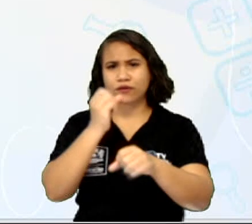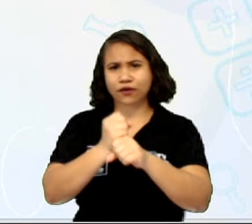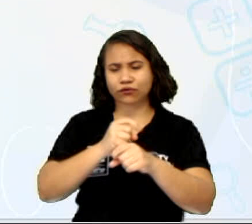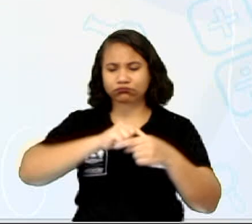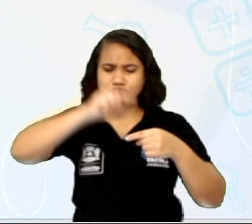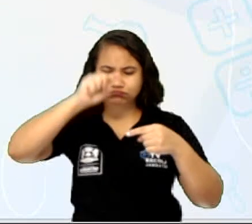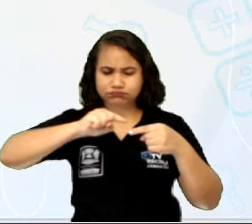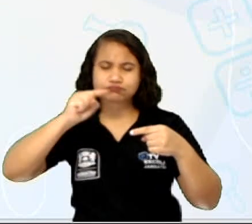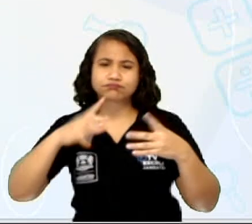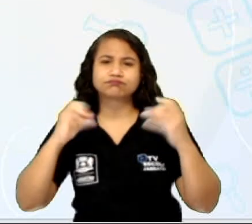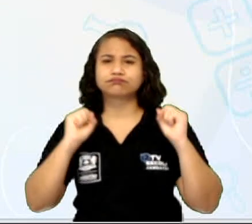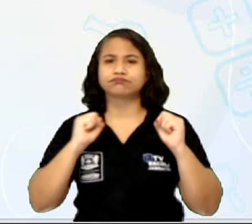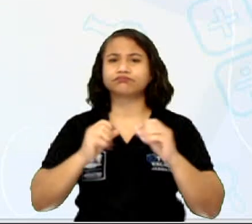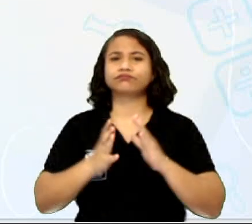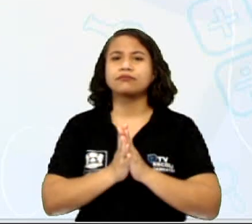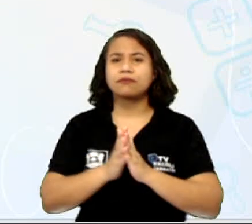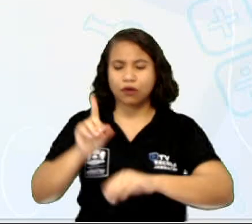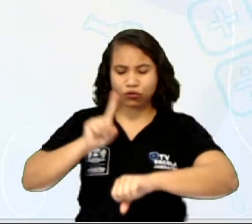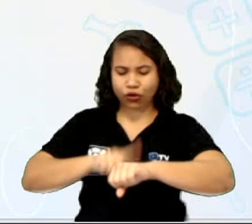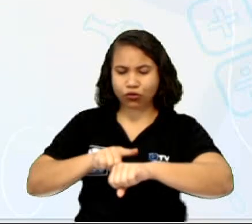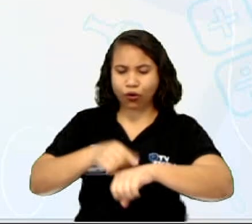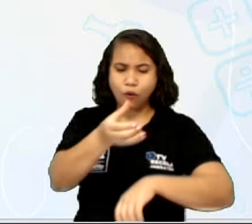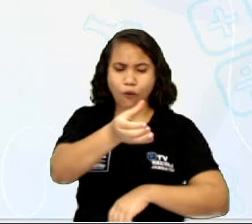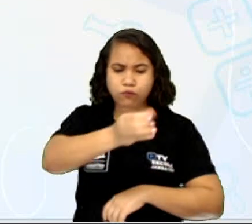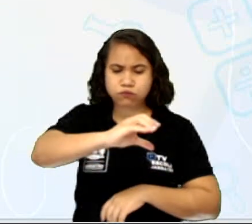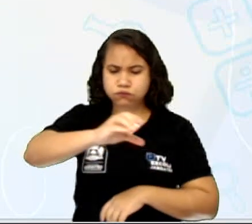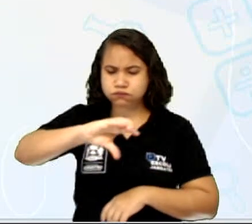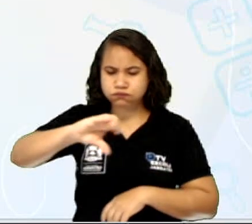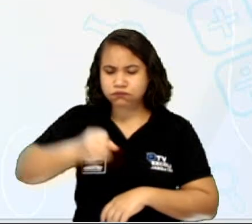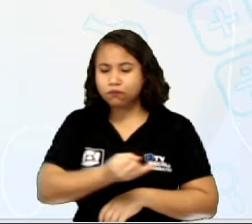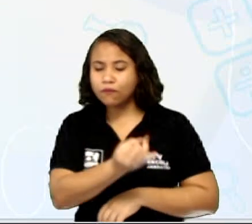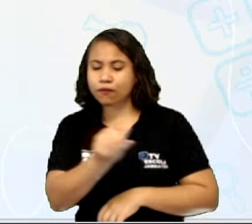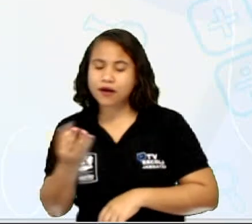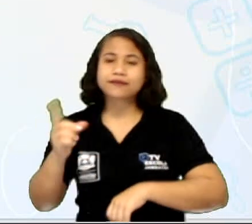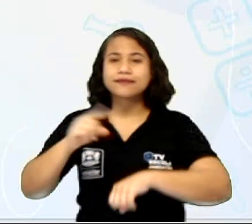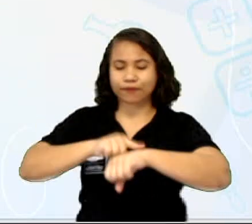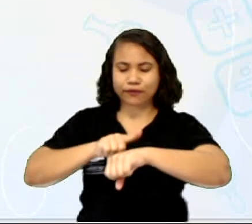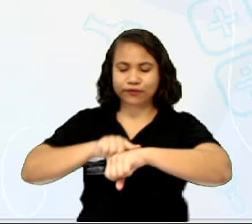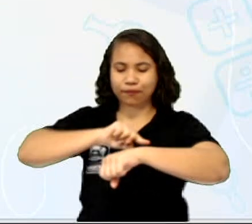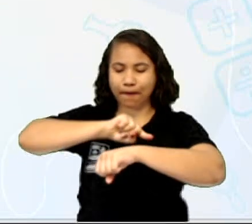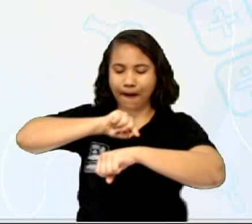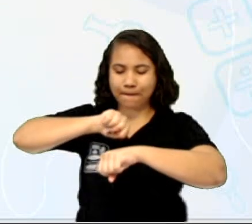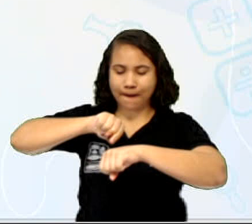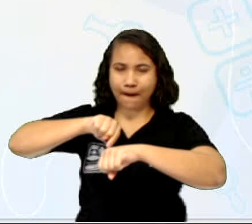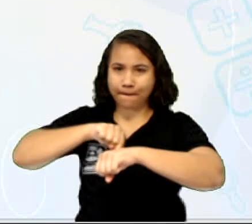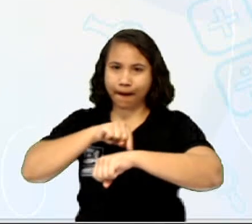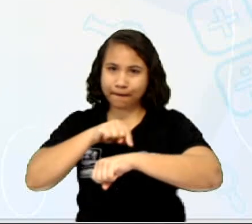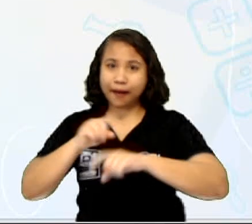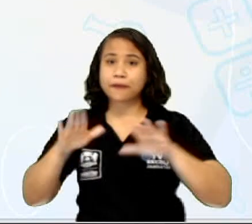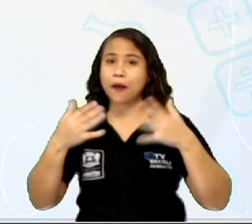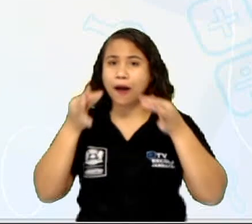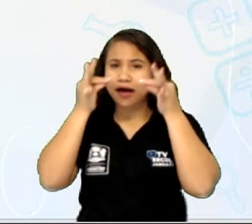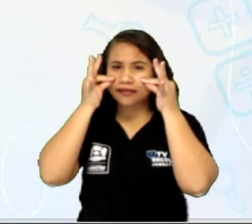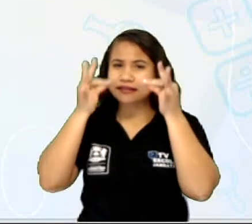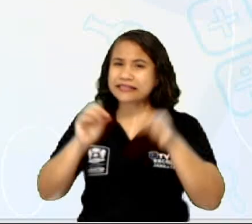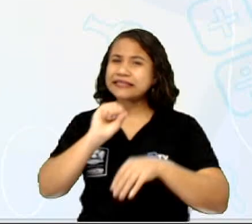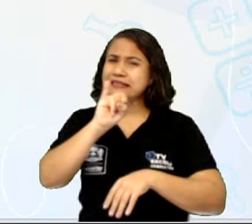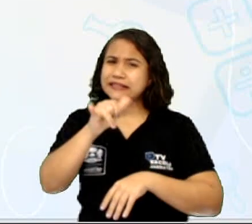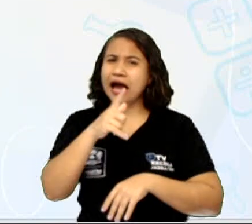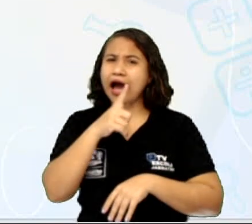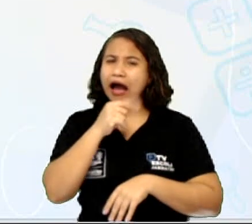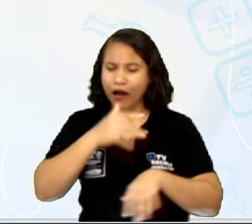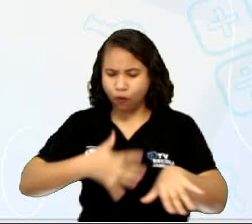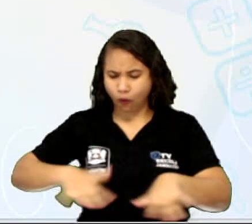no caso as torneiras e o tempo que está em um minuto certo e aí ó presta atenção se eu tô enchendo um